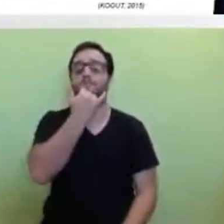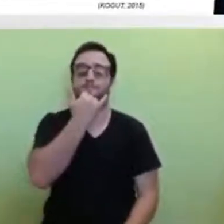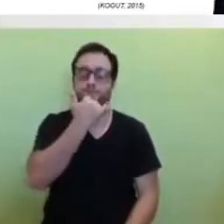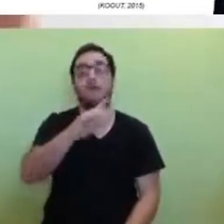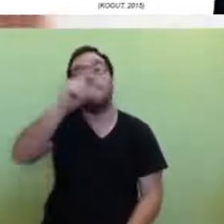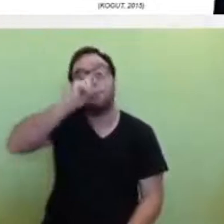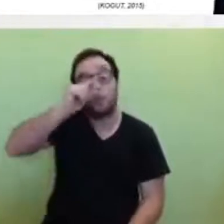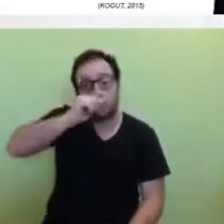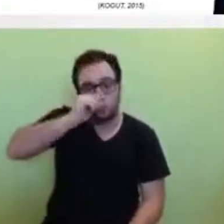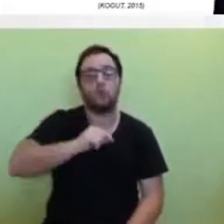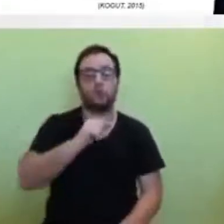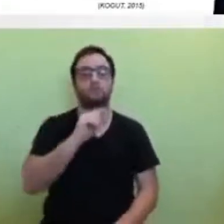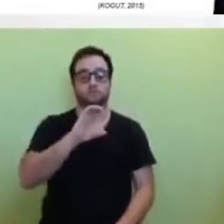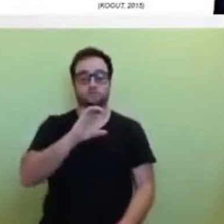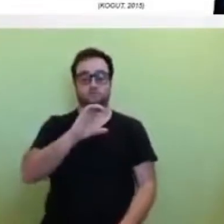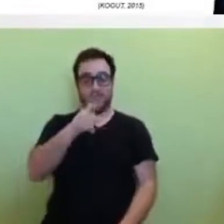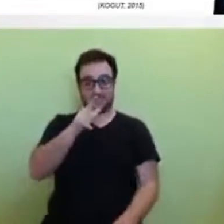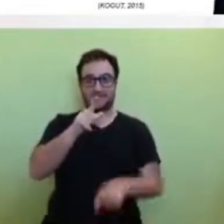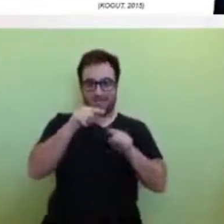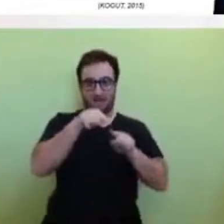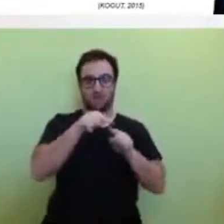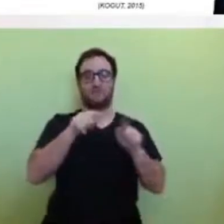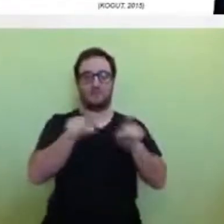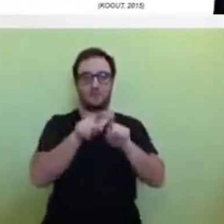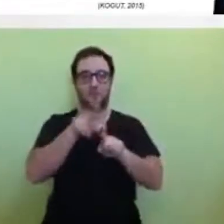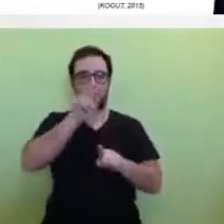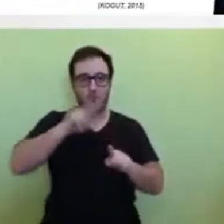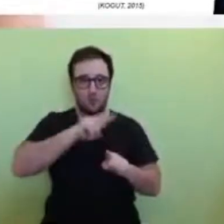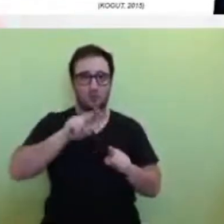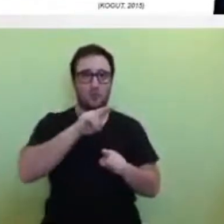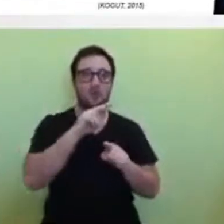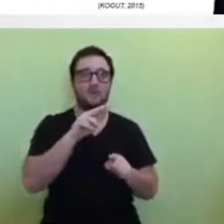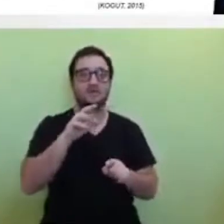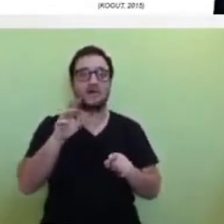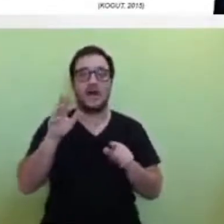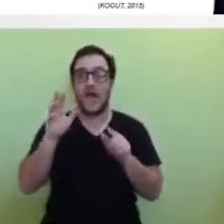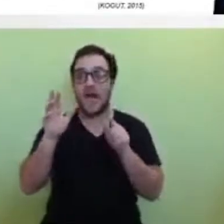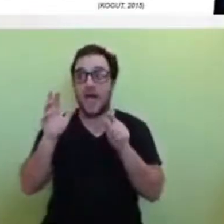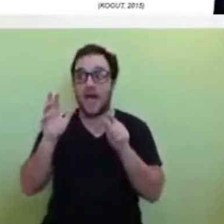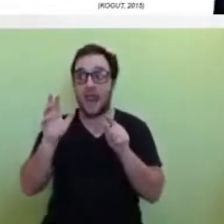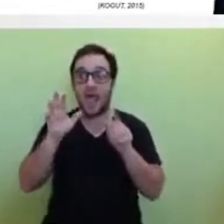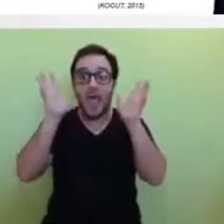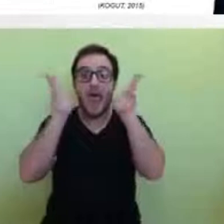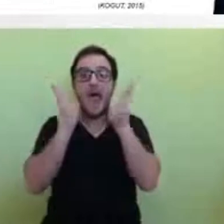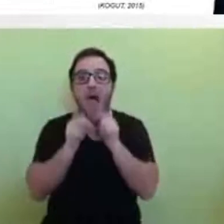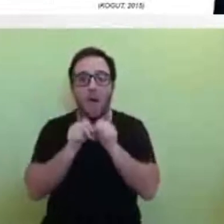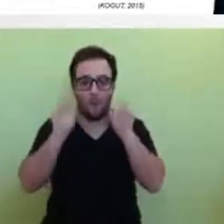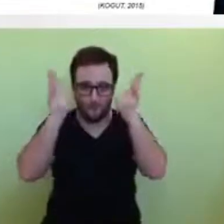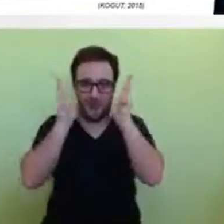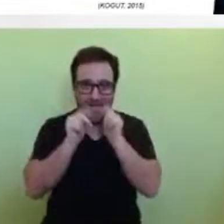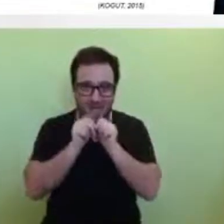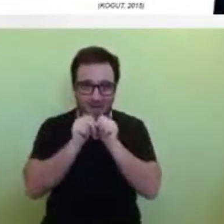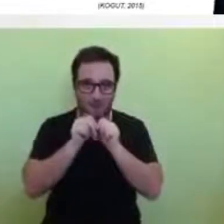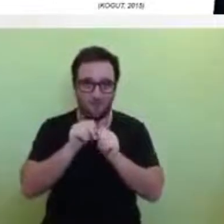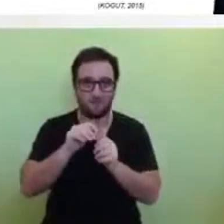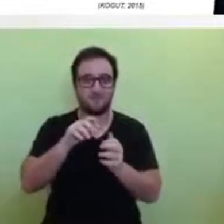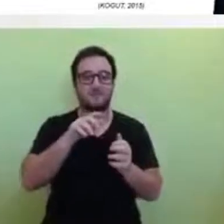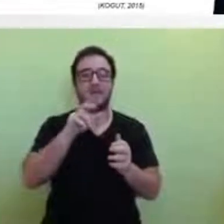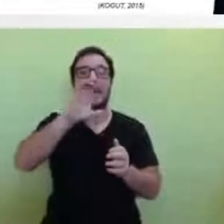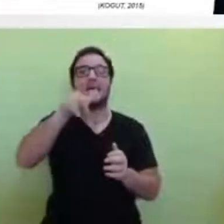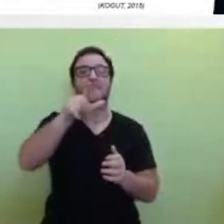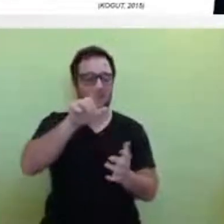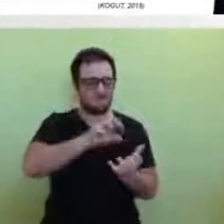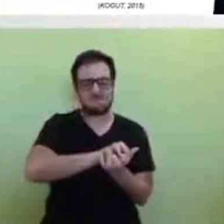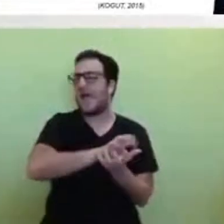Depois, a forma como se convencionou escrever, aí no meio. E, por último, como as pessoas leram. E